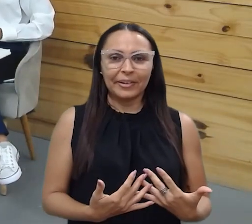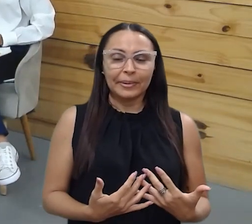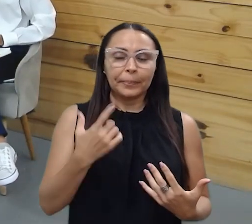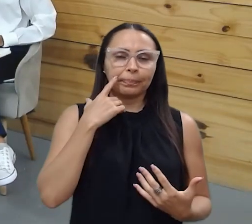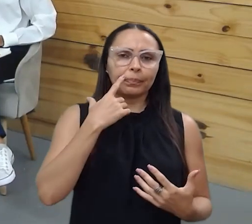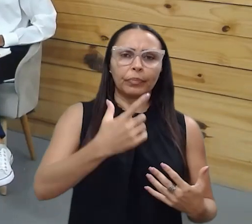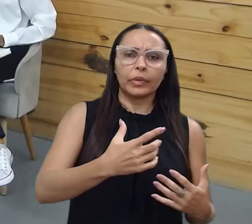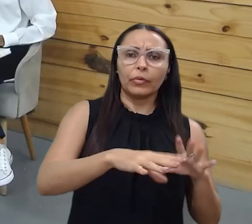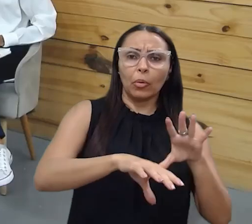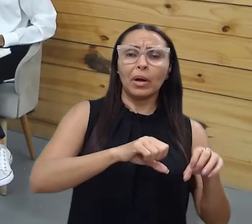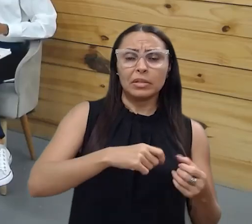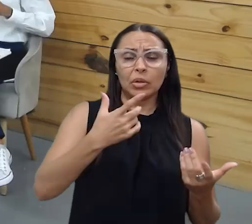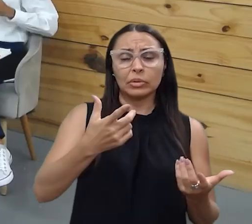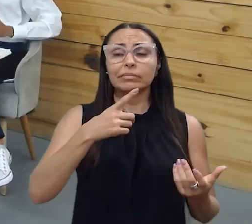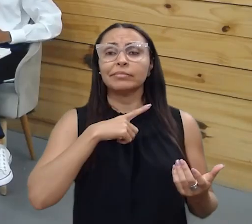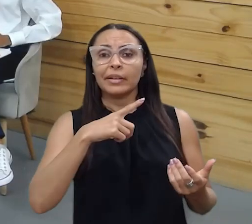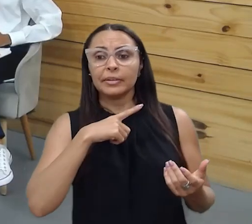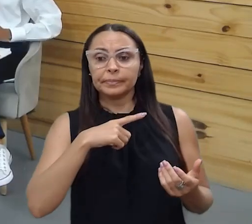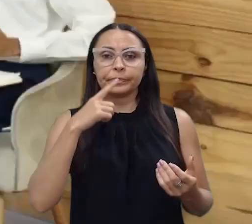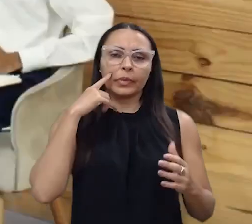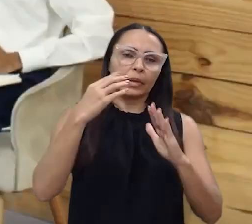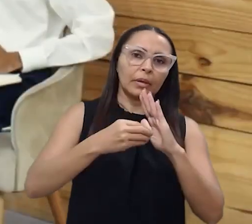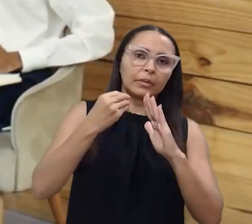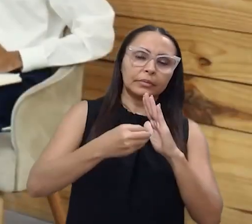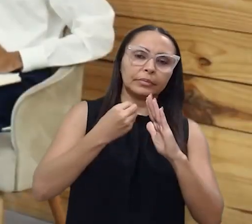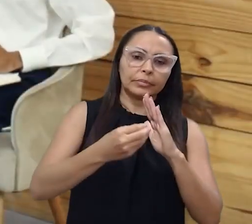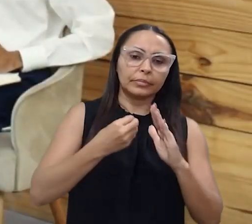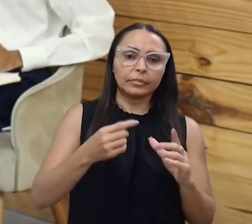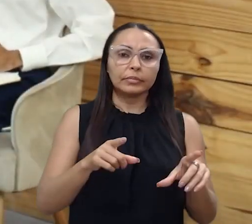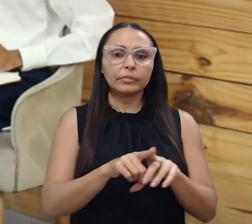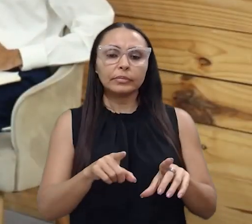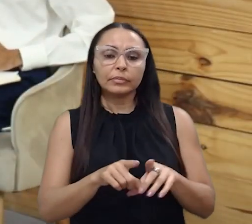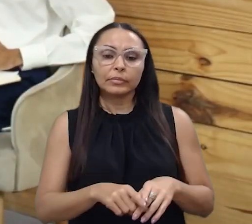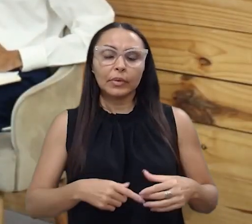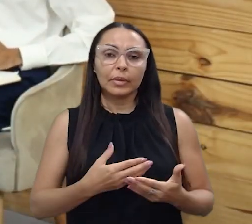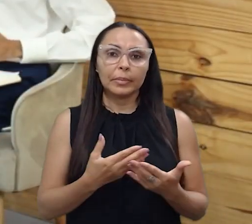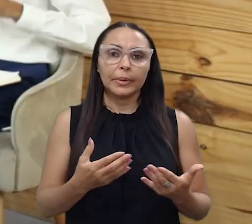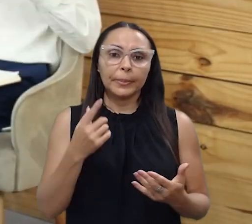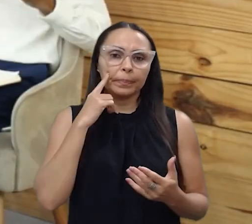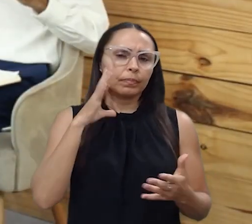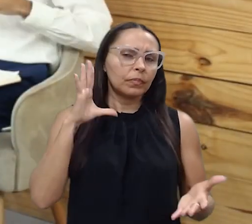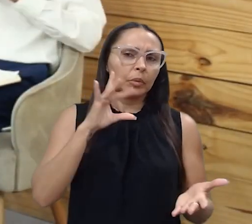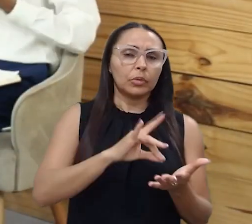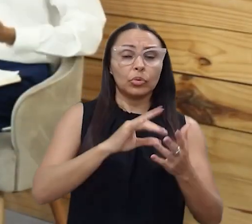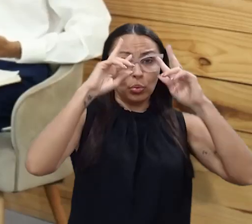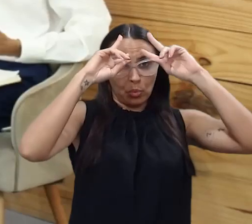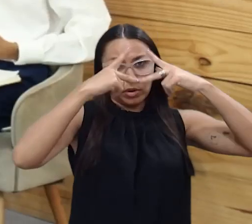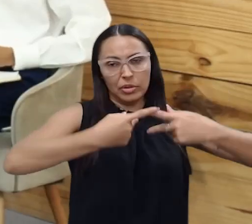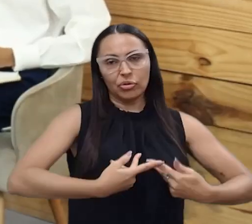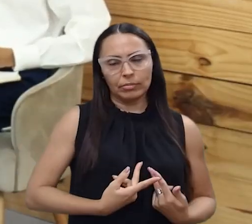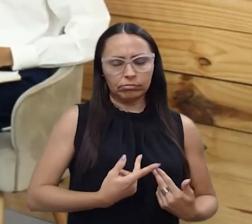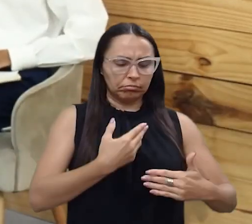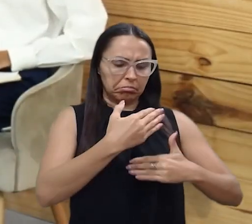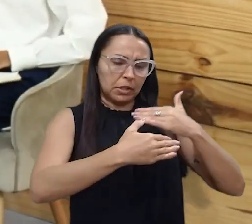a formação que ele tem enquanto designer, mas uma formação do ponto de vista humanista, para o